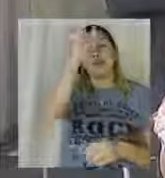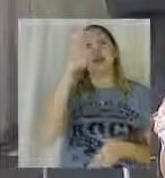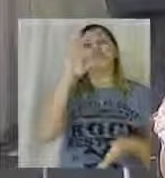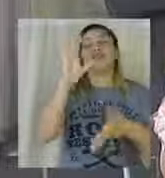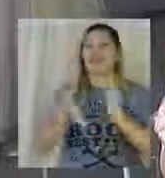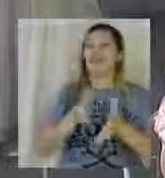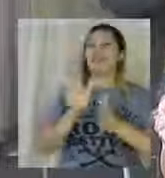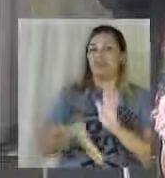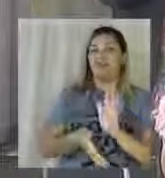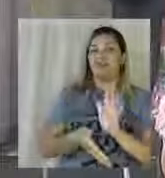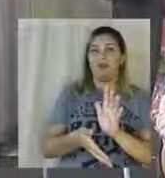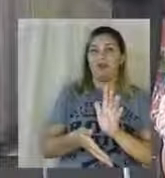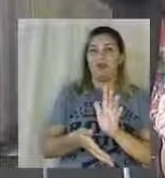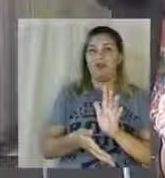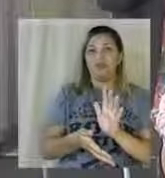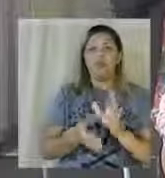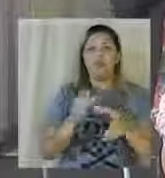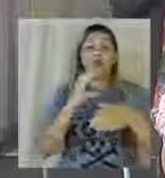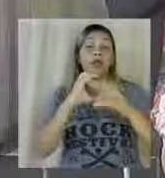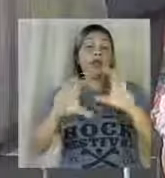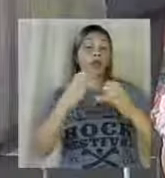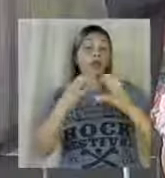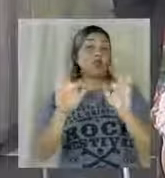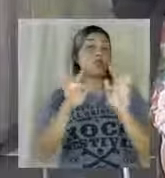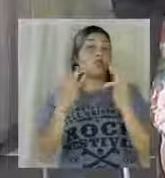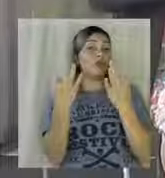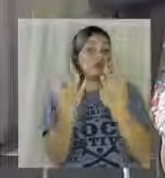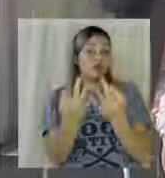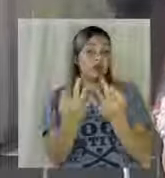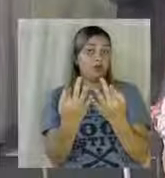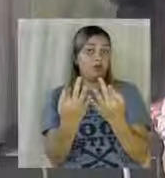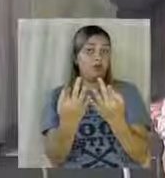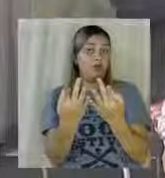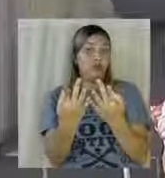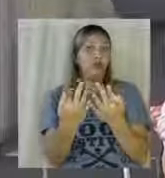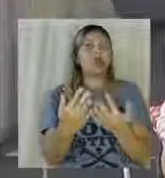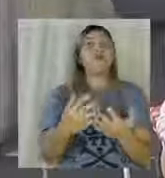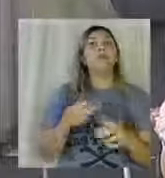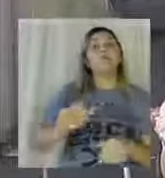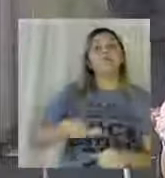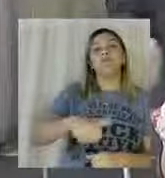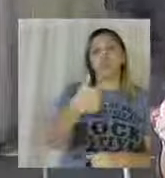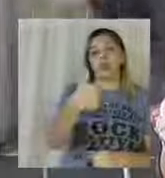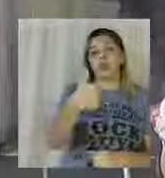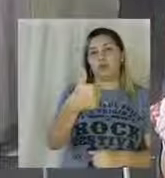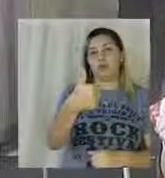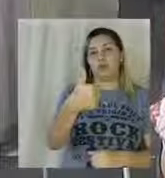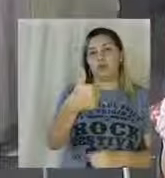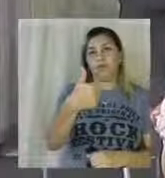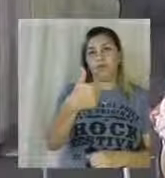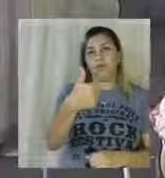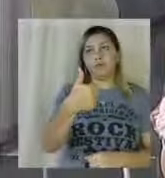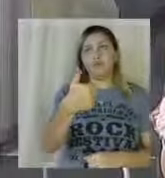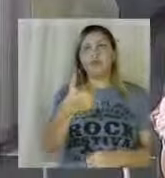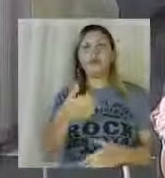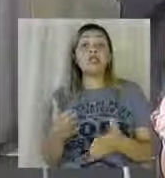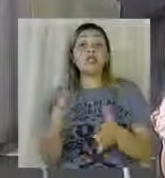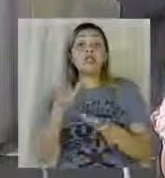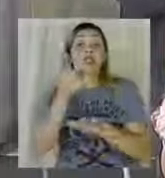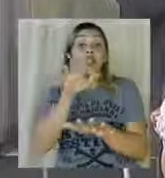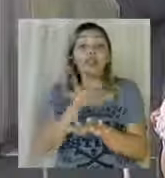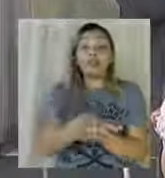Libras, para a comunicação em família, a princípio, melhorar. Daí, então, quando ele é incluído